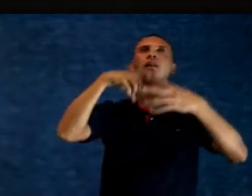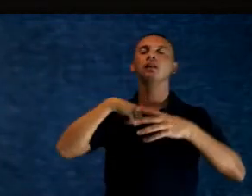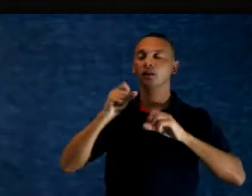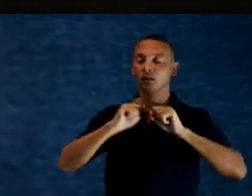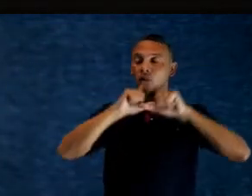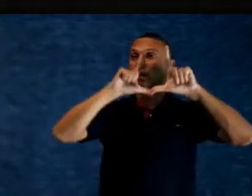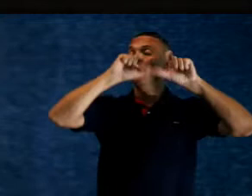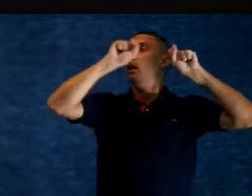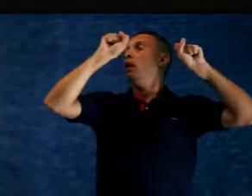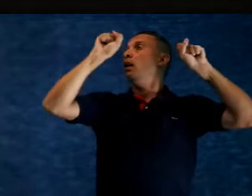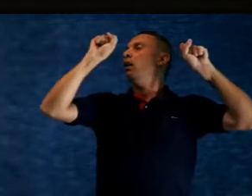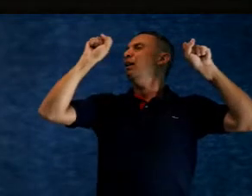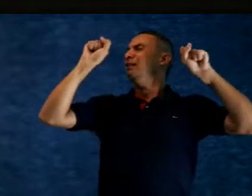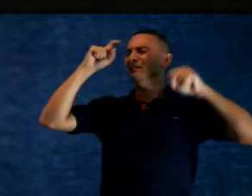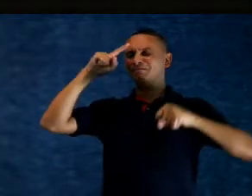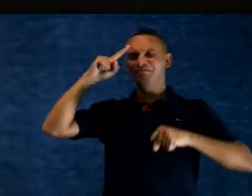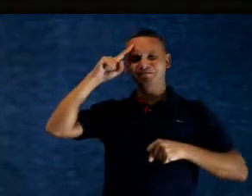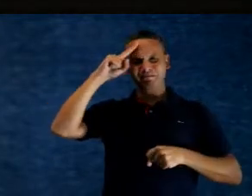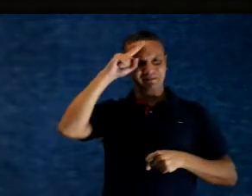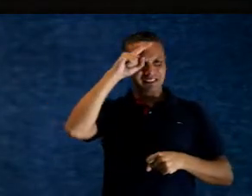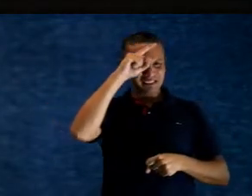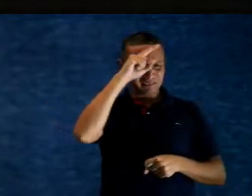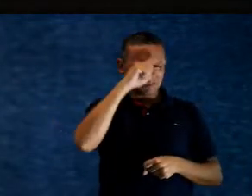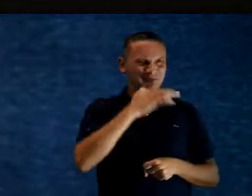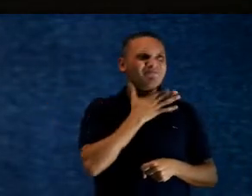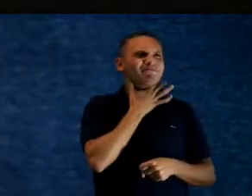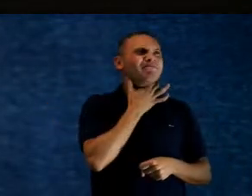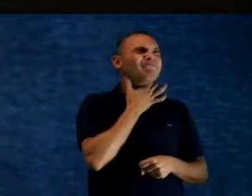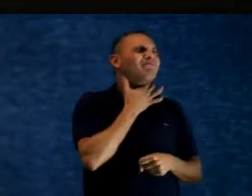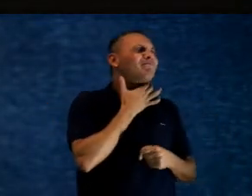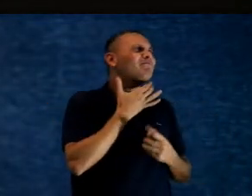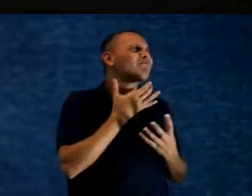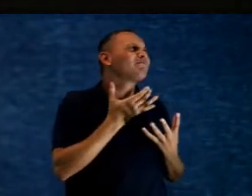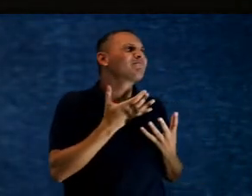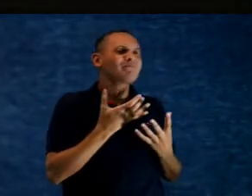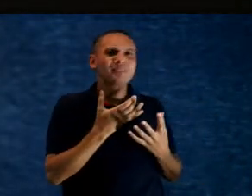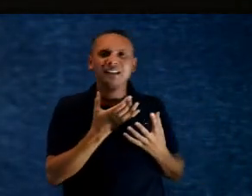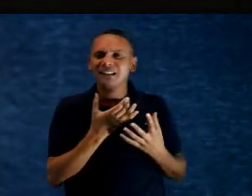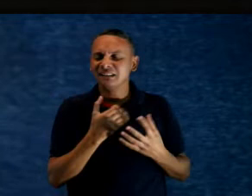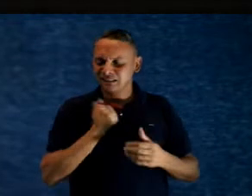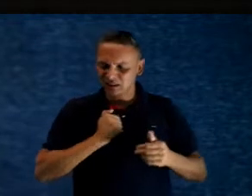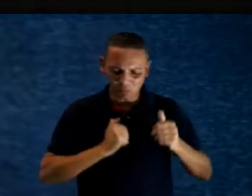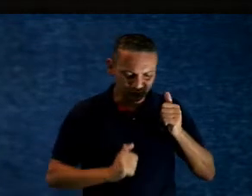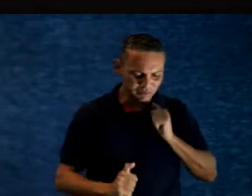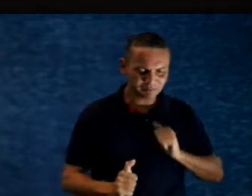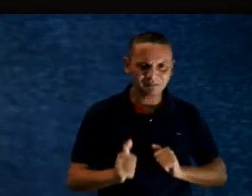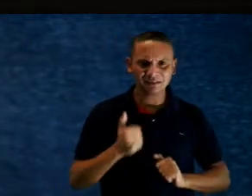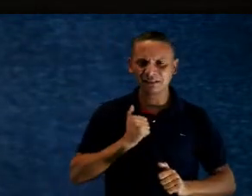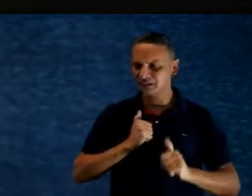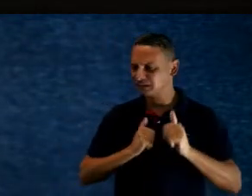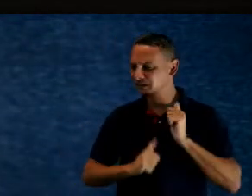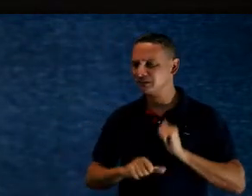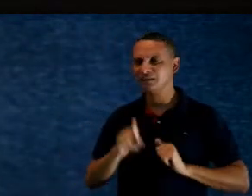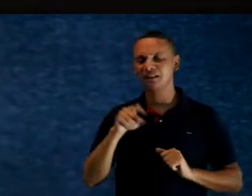olhos, ignoro a beleza, o privilégio desta hora. Quero voltar ao sono e não posso. É uma sensação